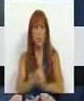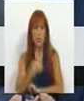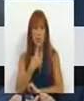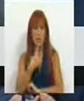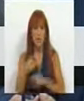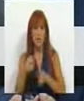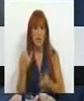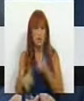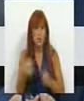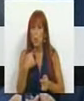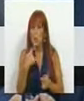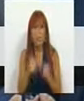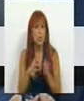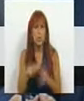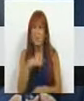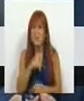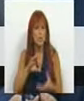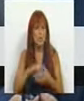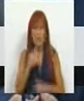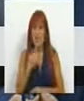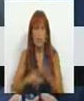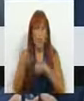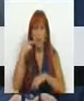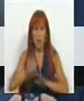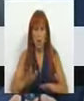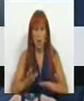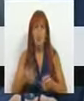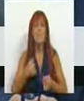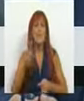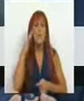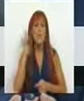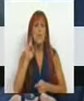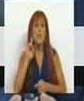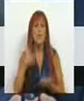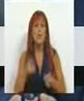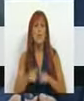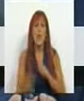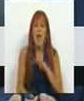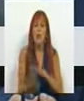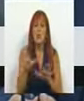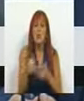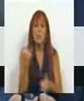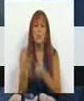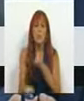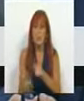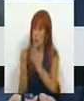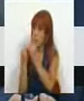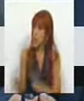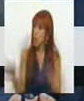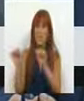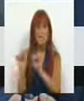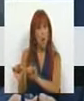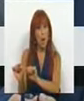substancialmente. E aqui também não vou referir tudo o que o Presidente da Caixa nos disse ontem, mas achei muito importante a criação da Comissão de Risco, que é uma